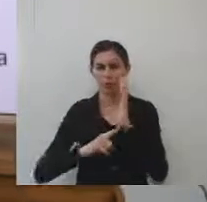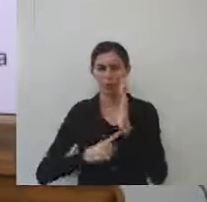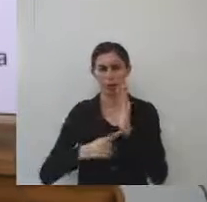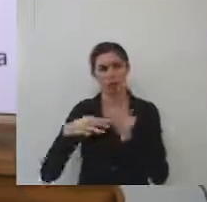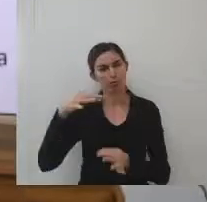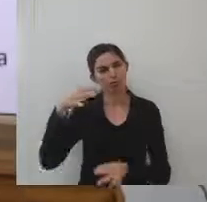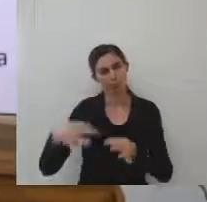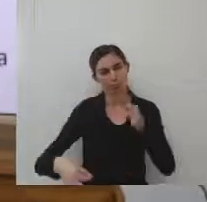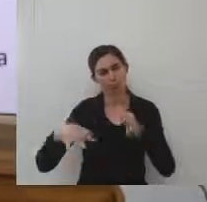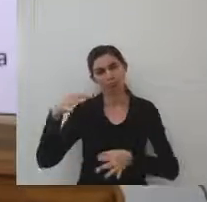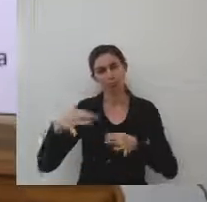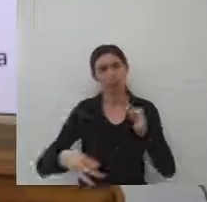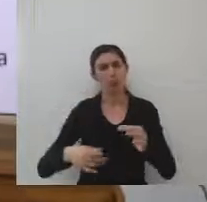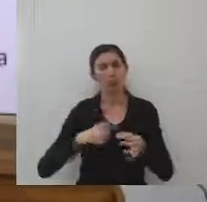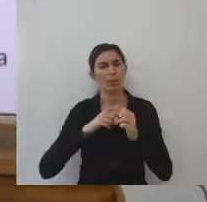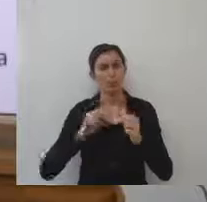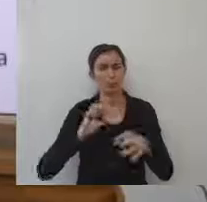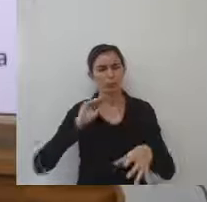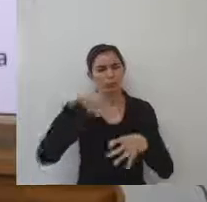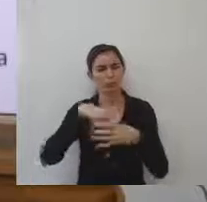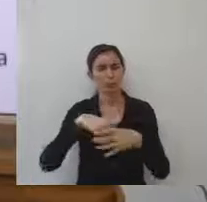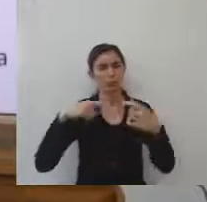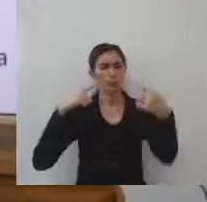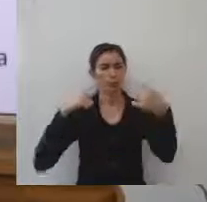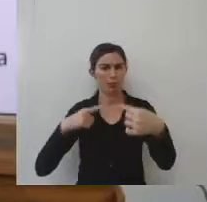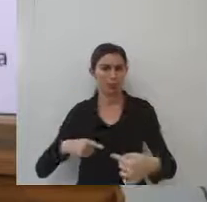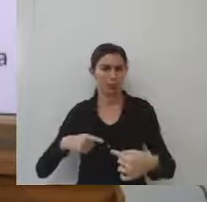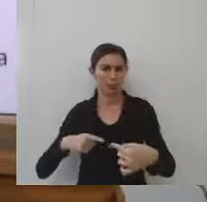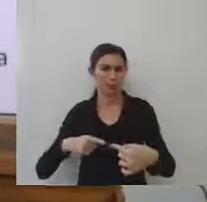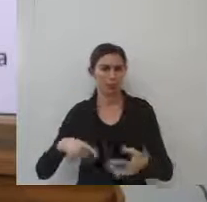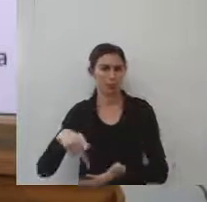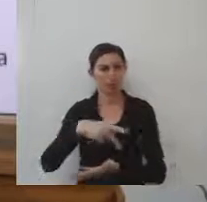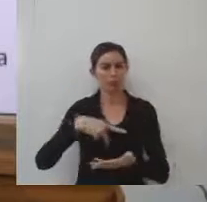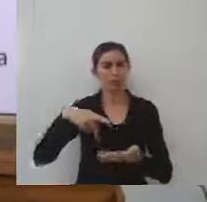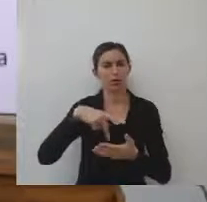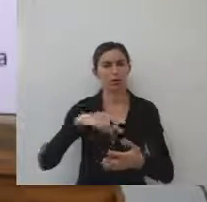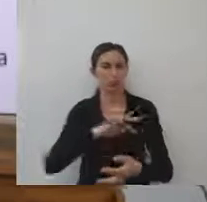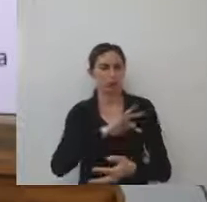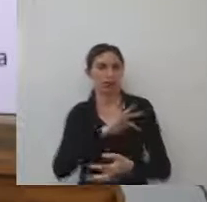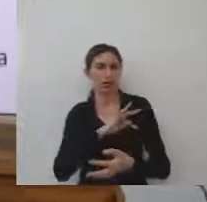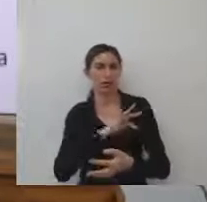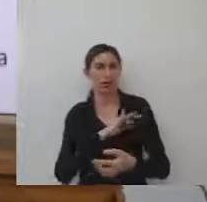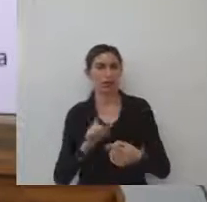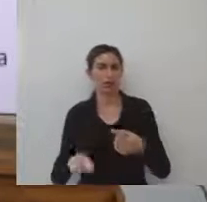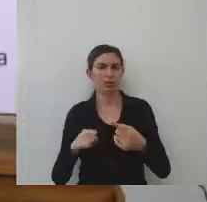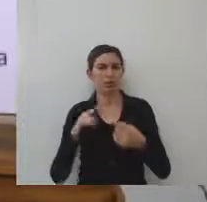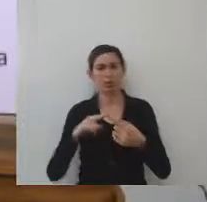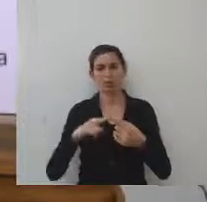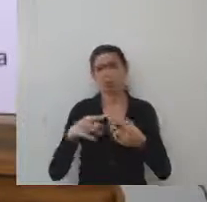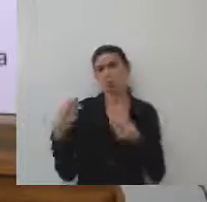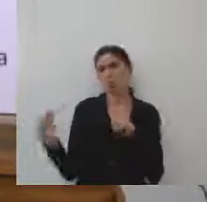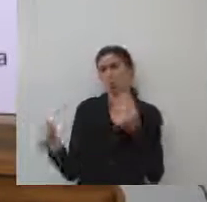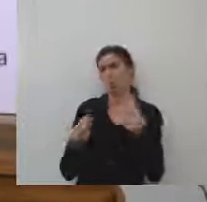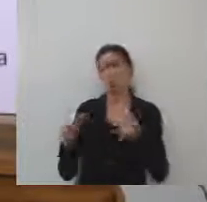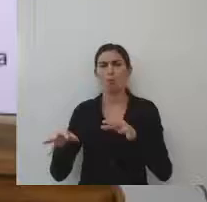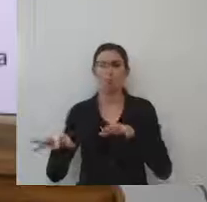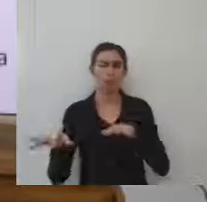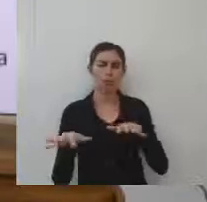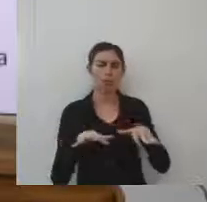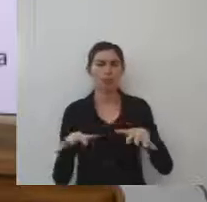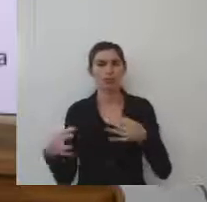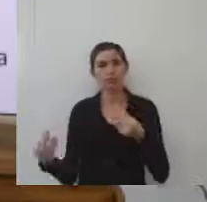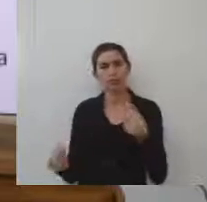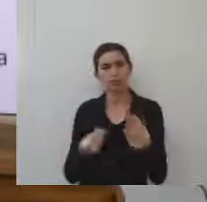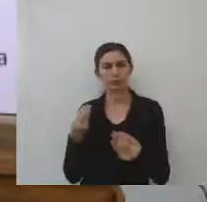julgamento que pode ser inserido na competição. A técnica baseada na execução do